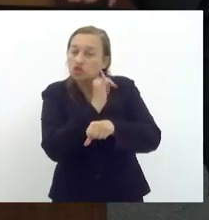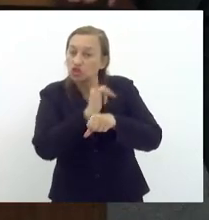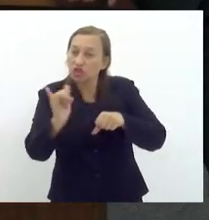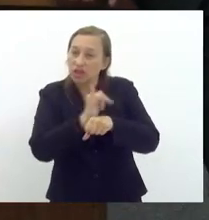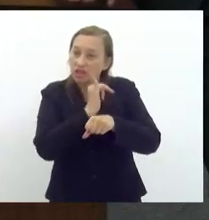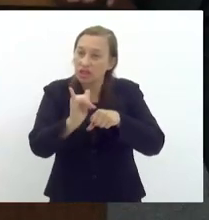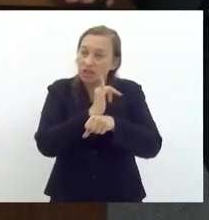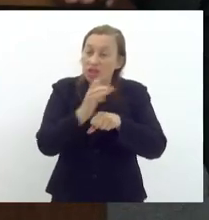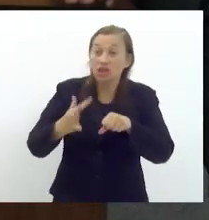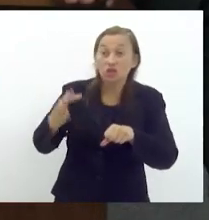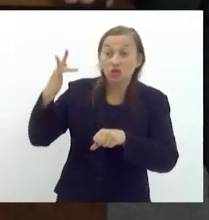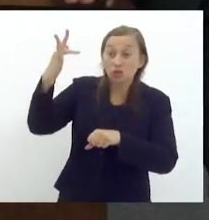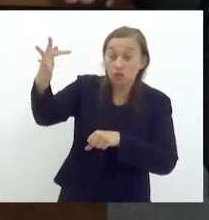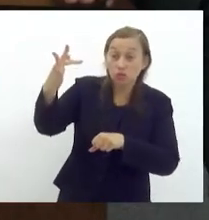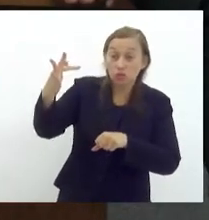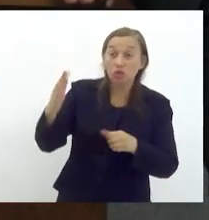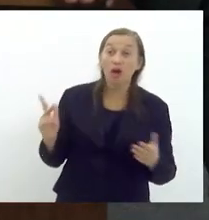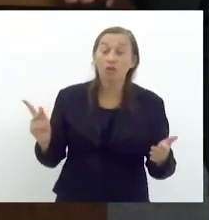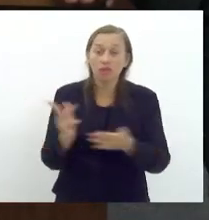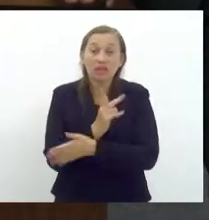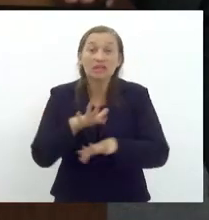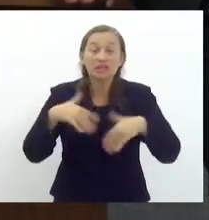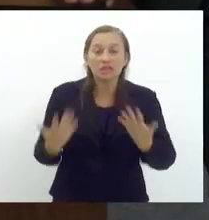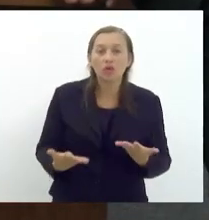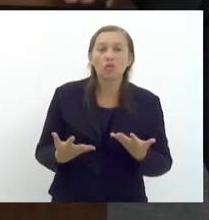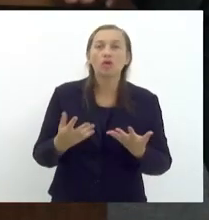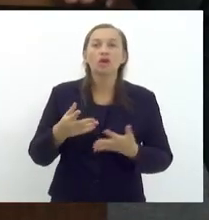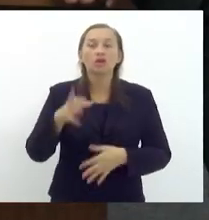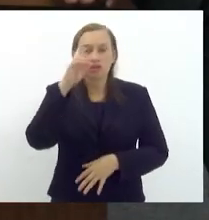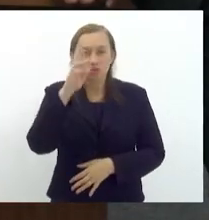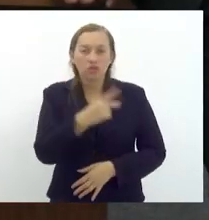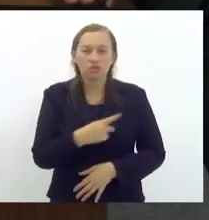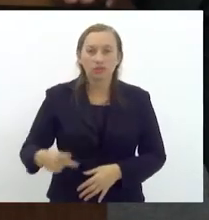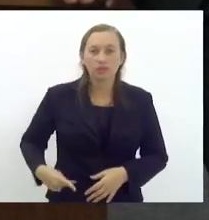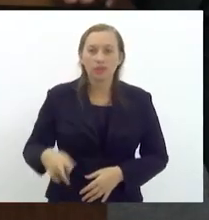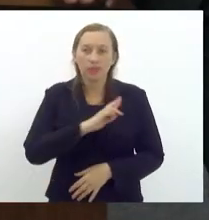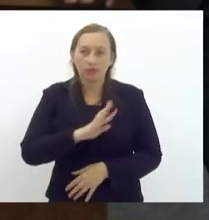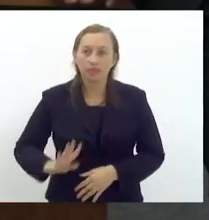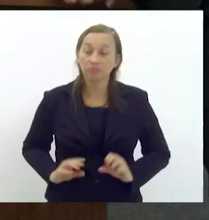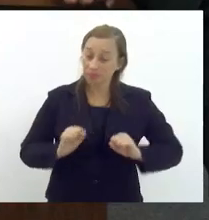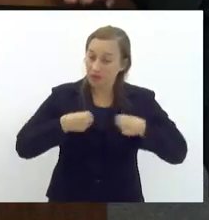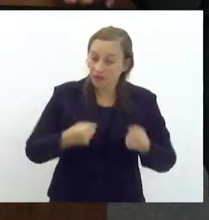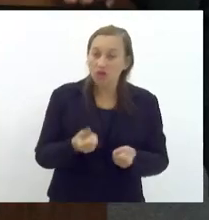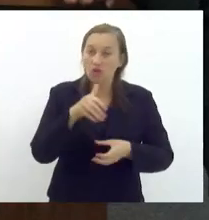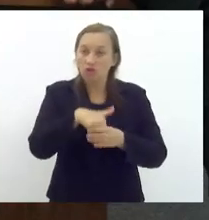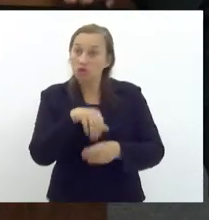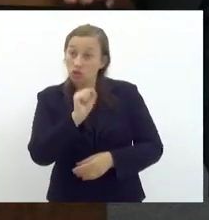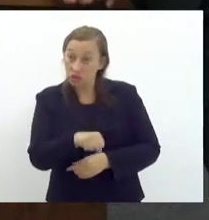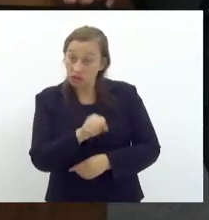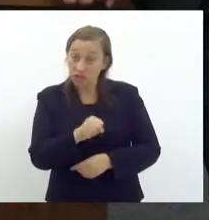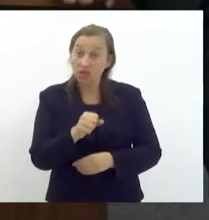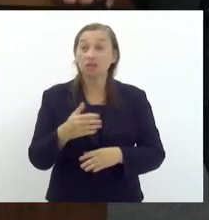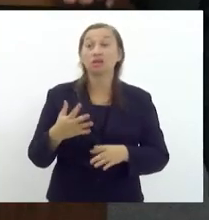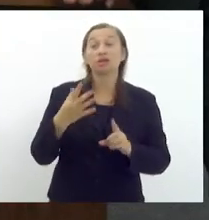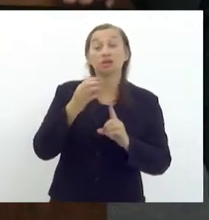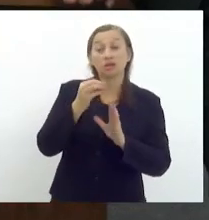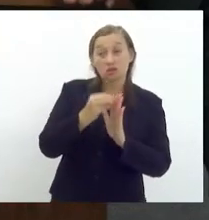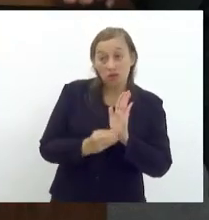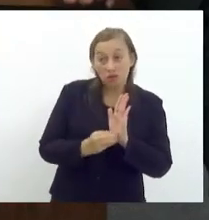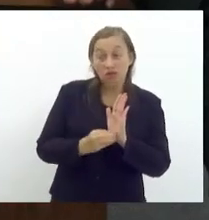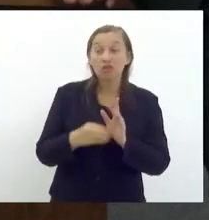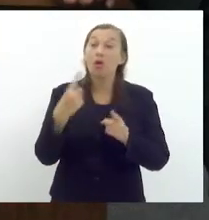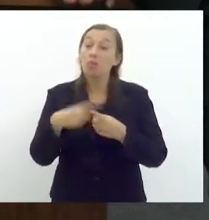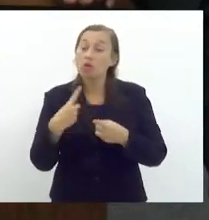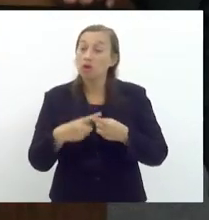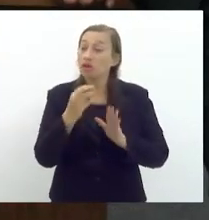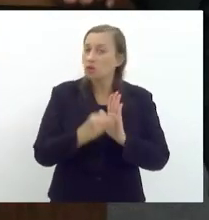no estado do Rio de Janeiro aconteça então eu quero aqui Presidente Rodrigo Bacelar defendeu o meu voto sim nessas mensagens porque essas